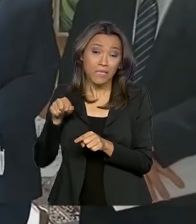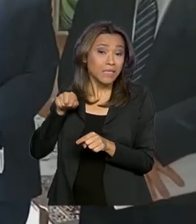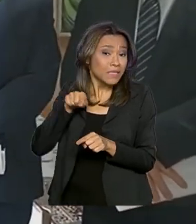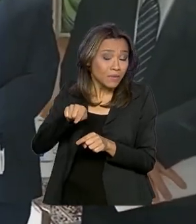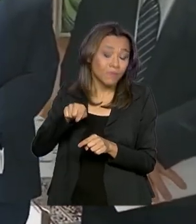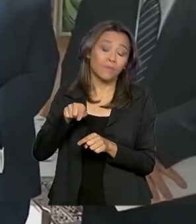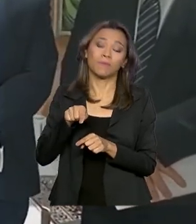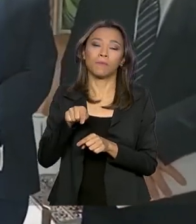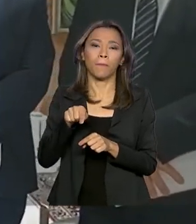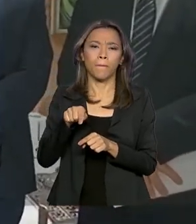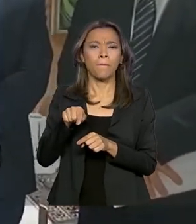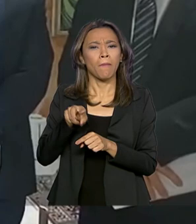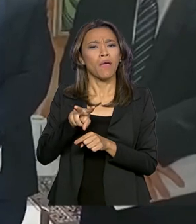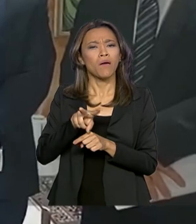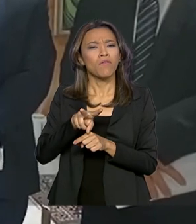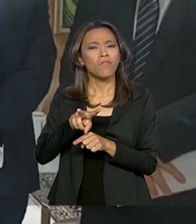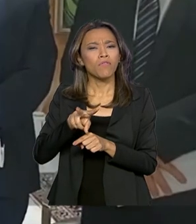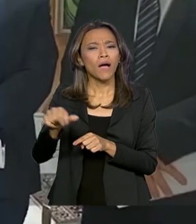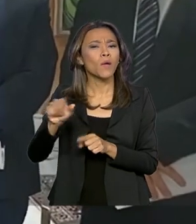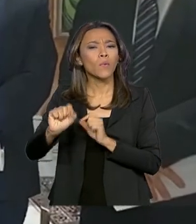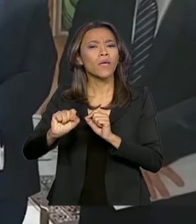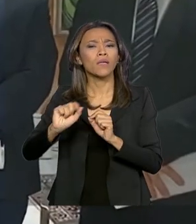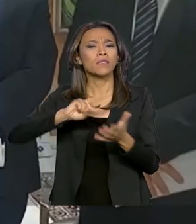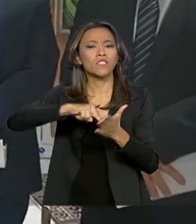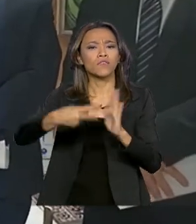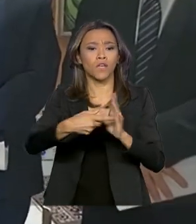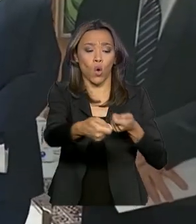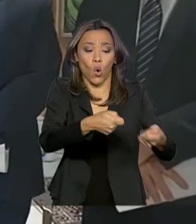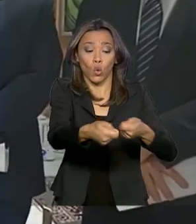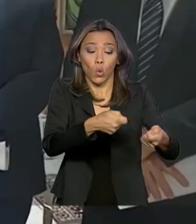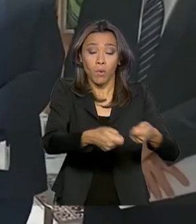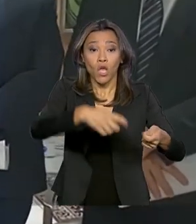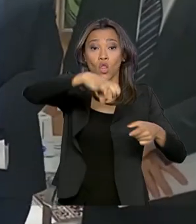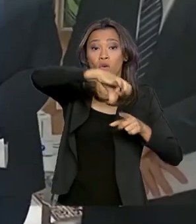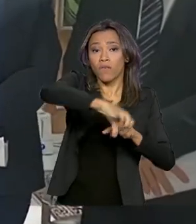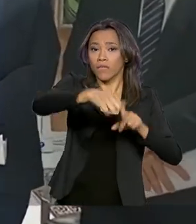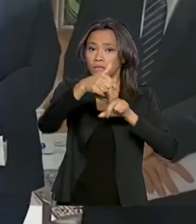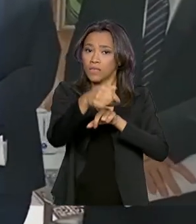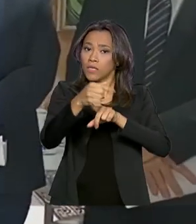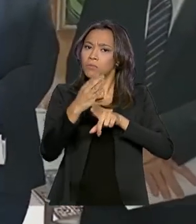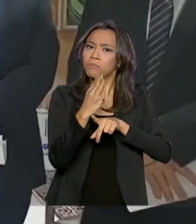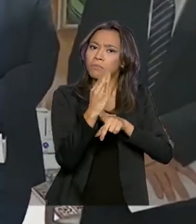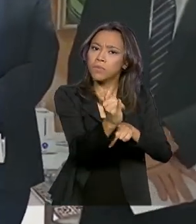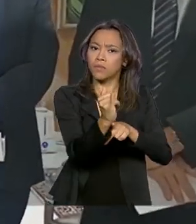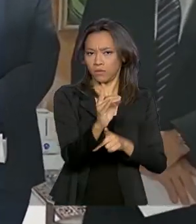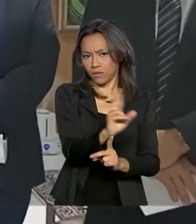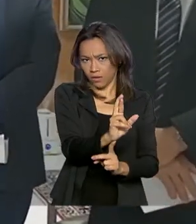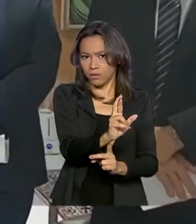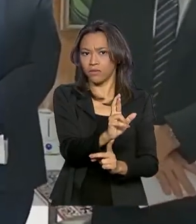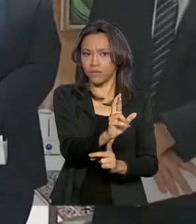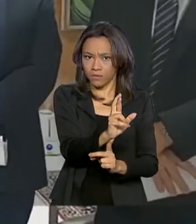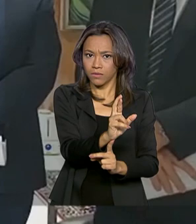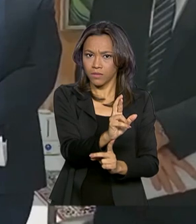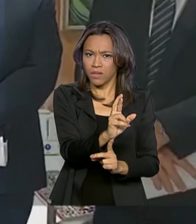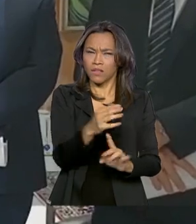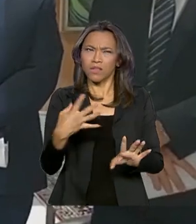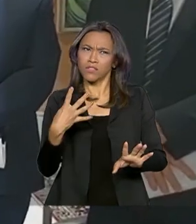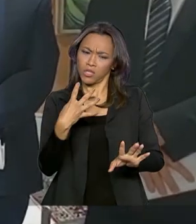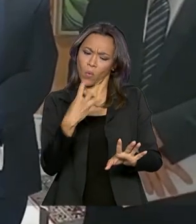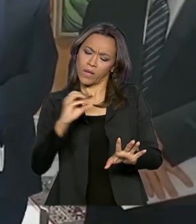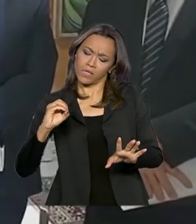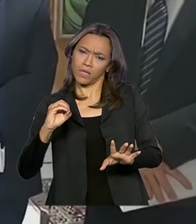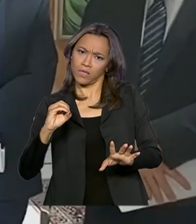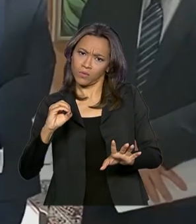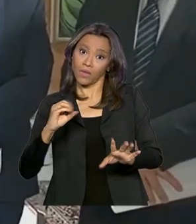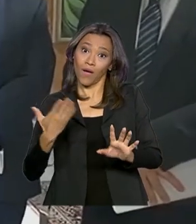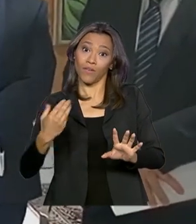vai proporcionar a economia no ano que vem R 97 bilhões. Em vez de R$ 400 bilhões, vamos gastar